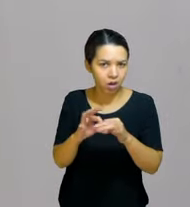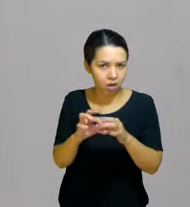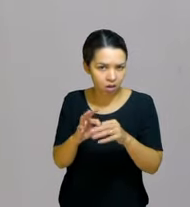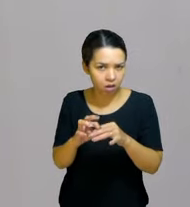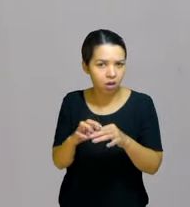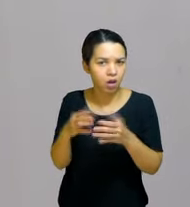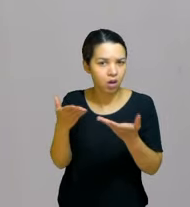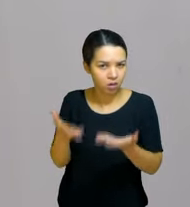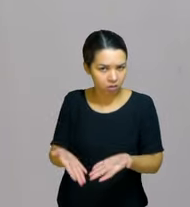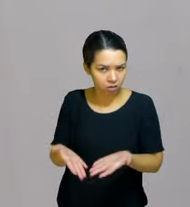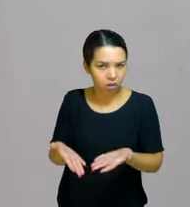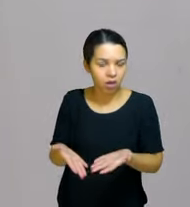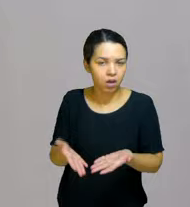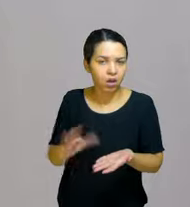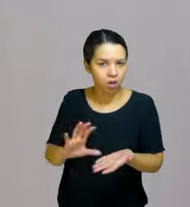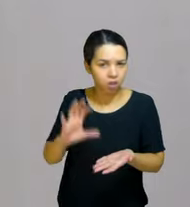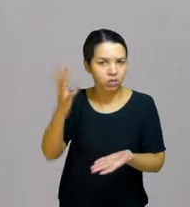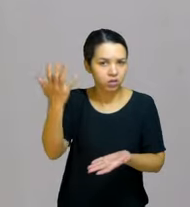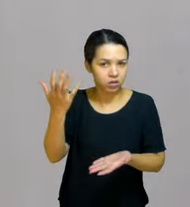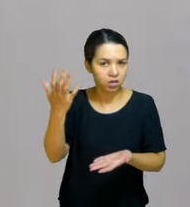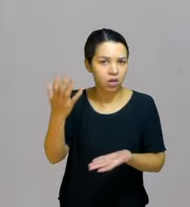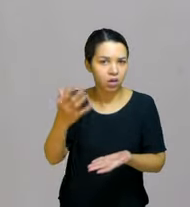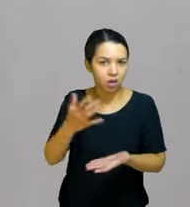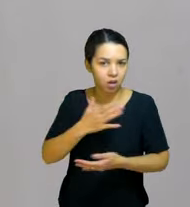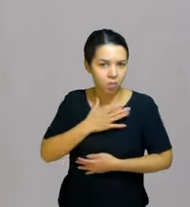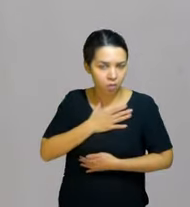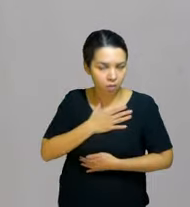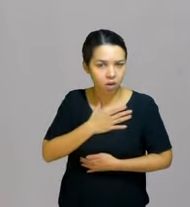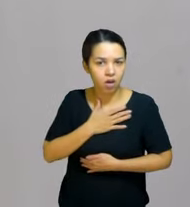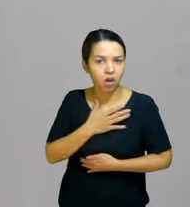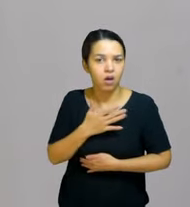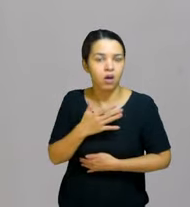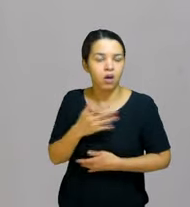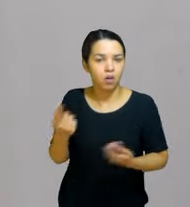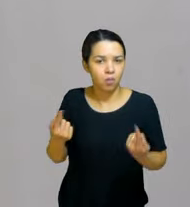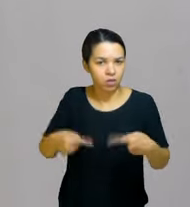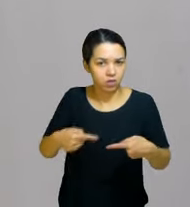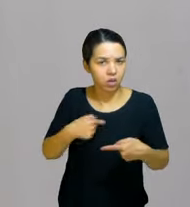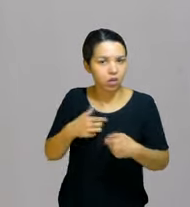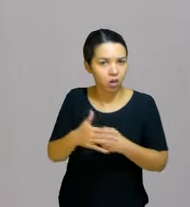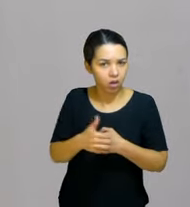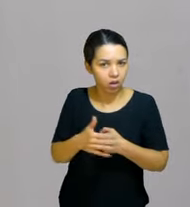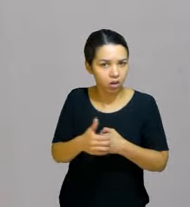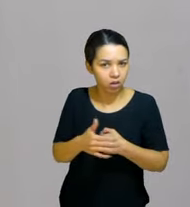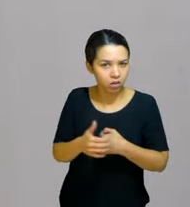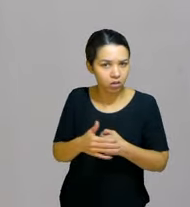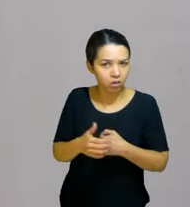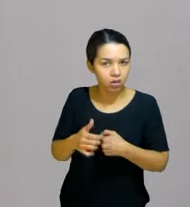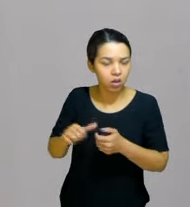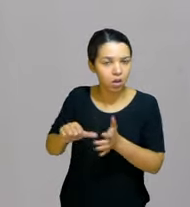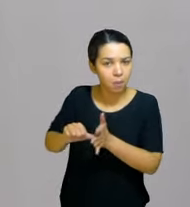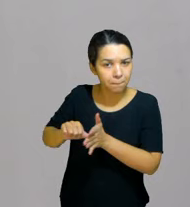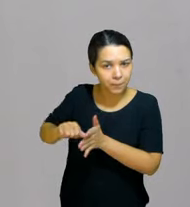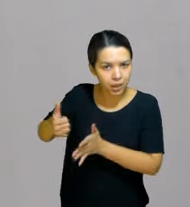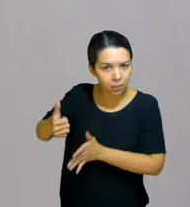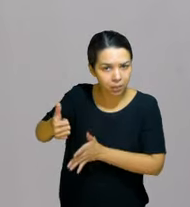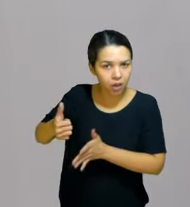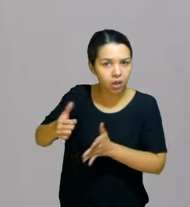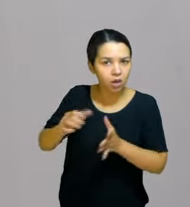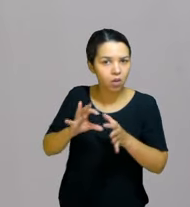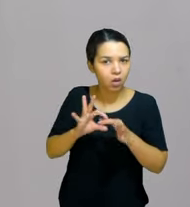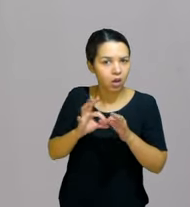estourou no Parajask, que é uma competição que eu tenho um carinho enorme. Trabalho desde o primeiro, né, Aline? Desde o primeiro Parajask, em